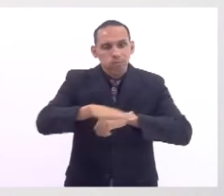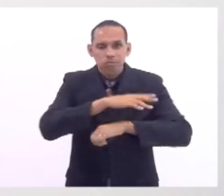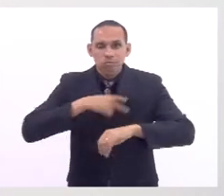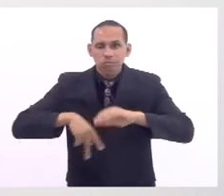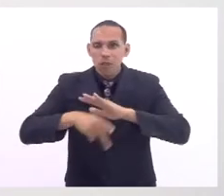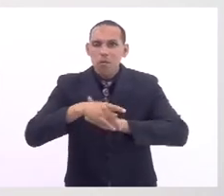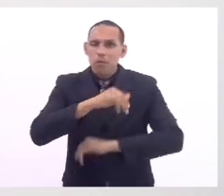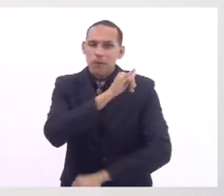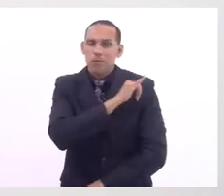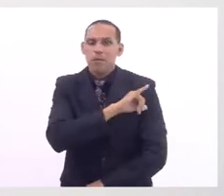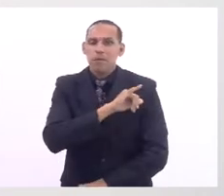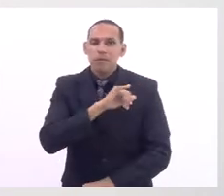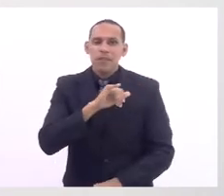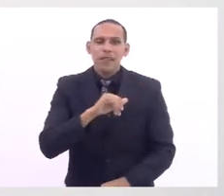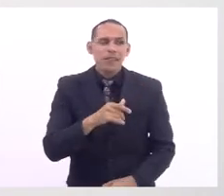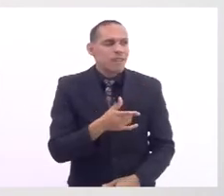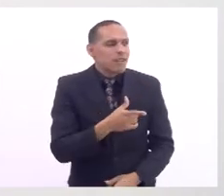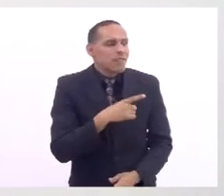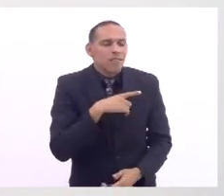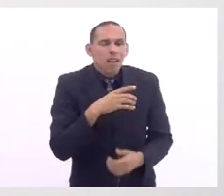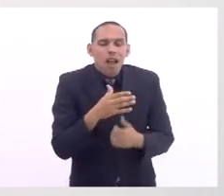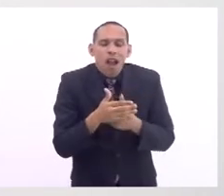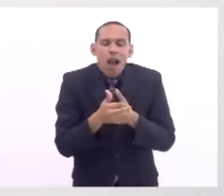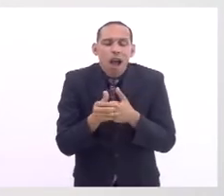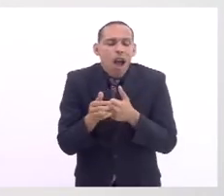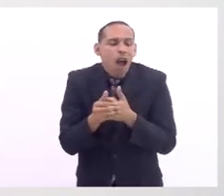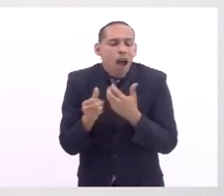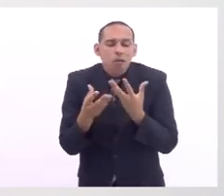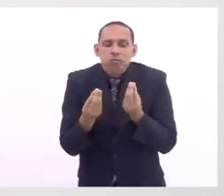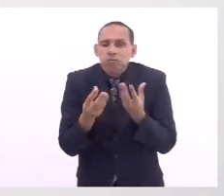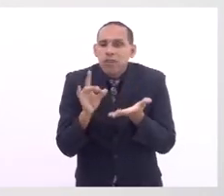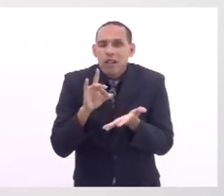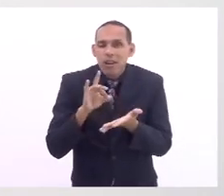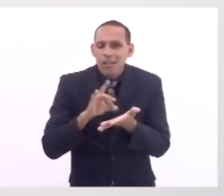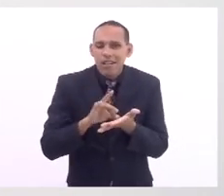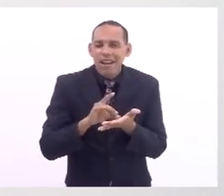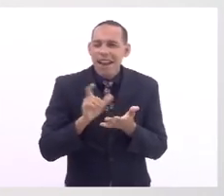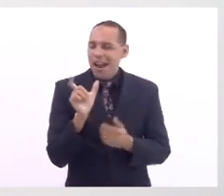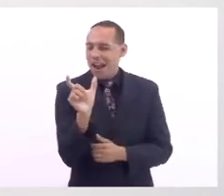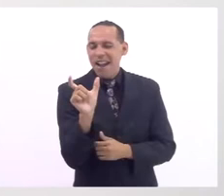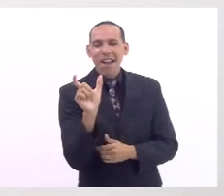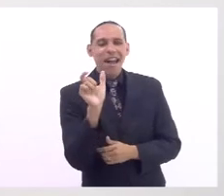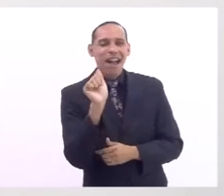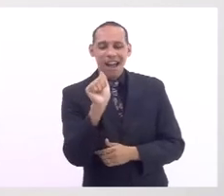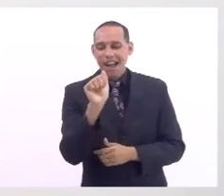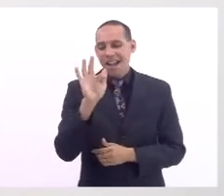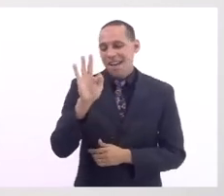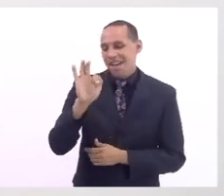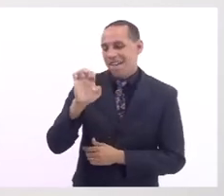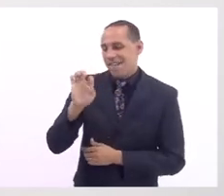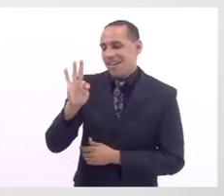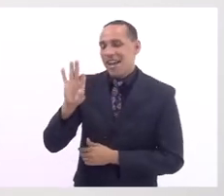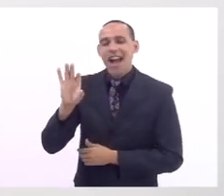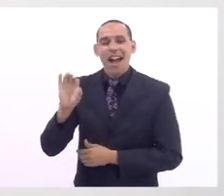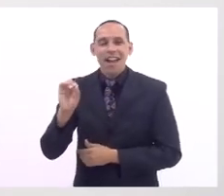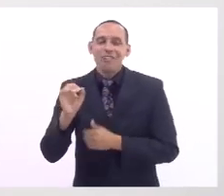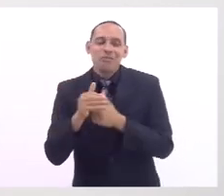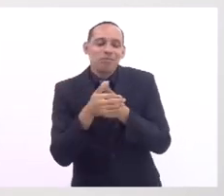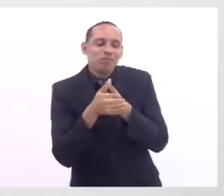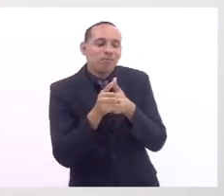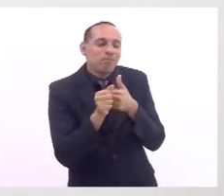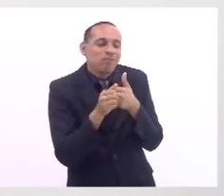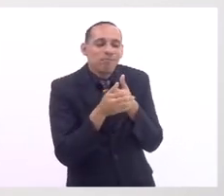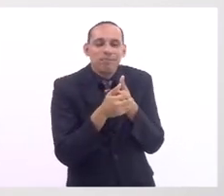é um olhar carregado de muita fé tu acha que afeto é a palavra do dia essa palavra ela foi utilizada aqui de